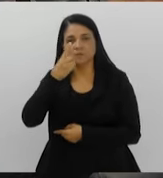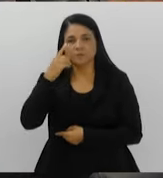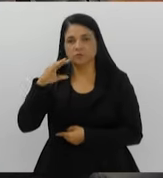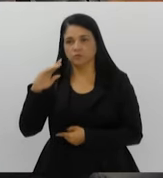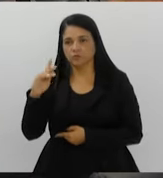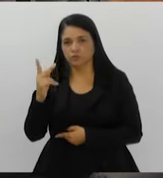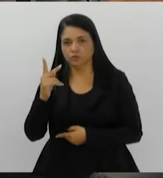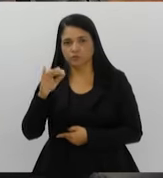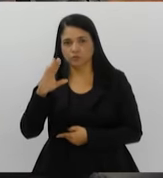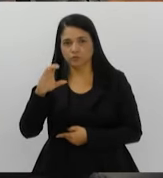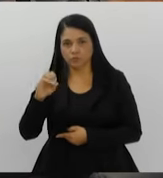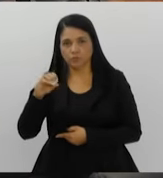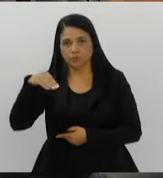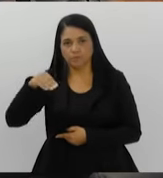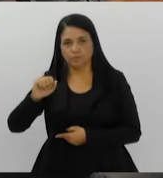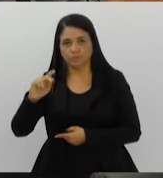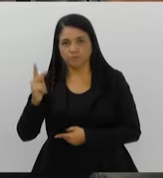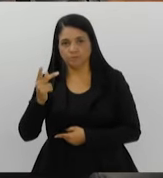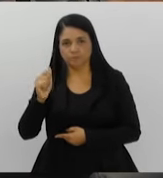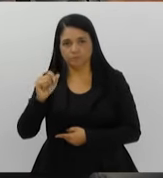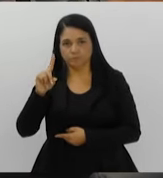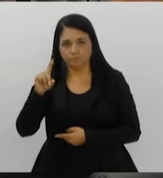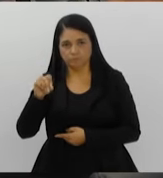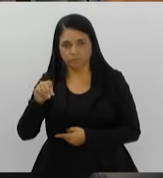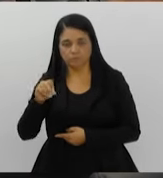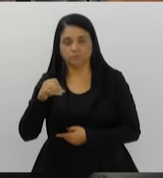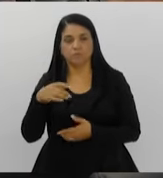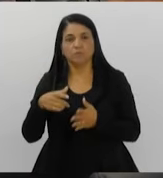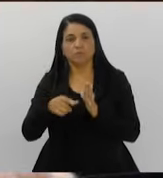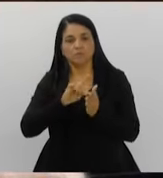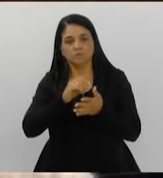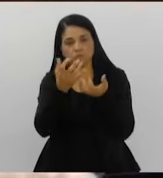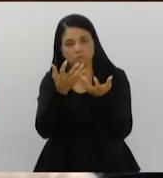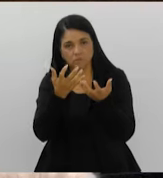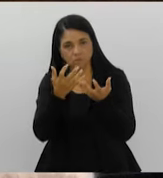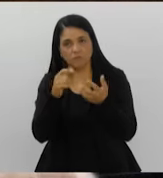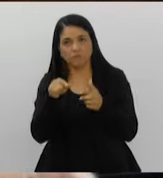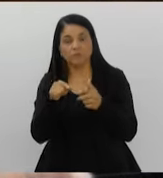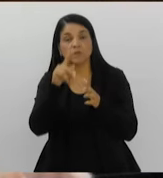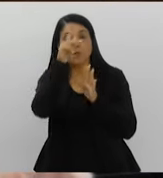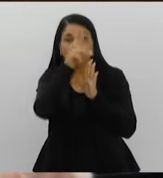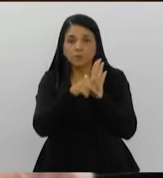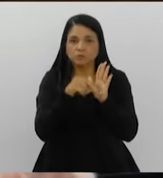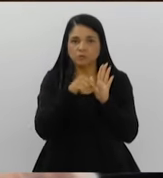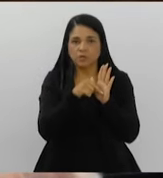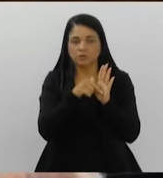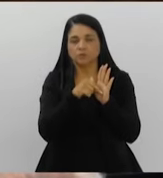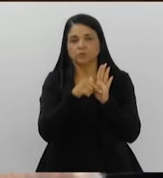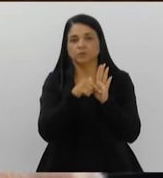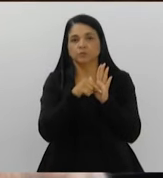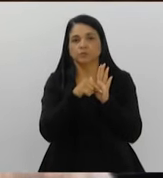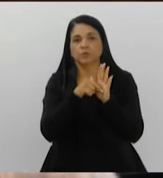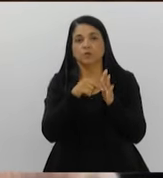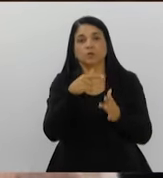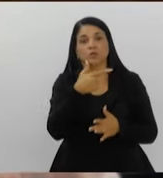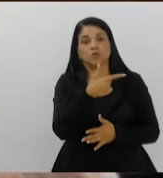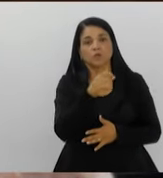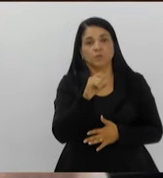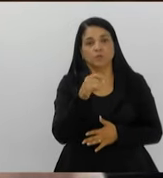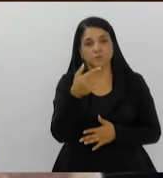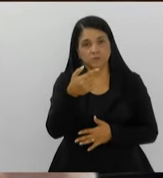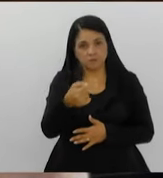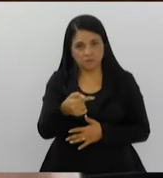Senhora presidenta, eu queria, antes de mais nada, dizer que esse projeto é um projeto de